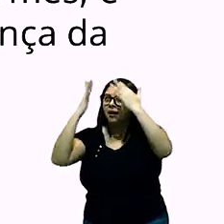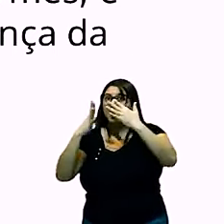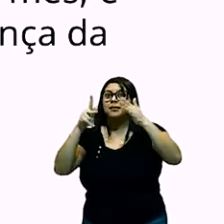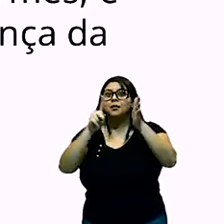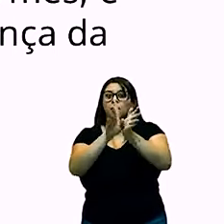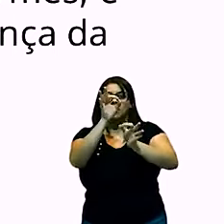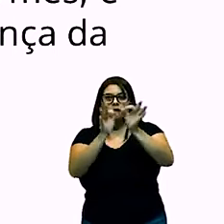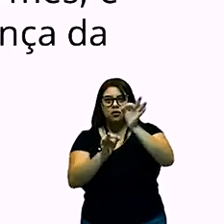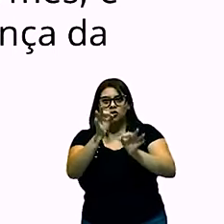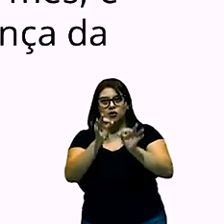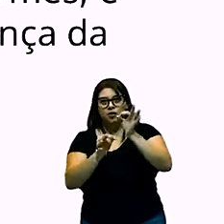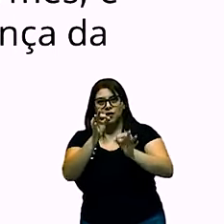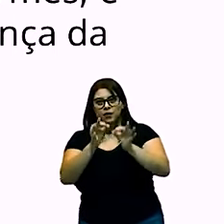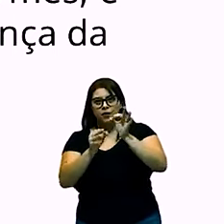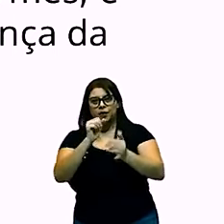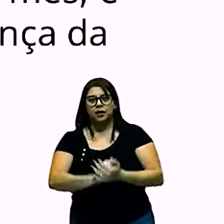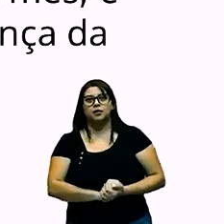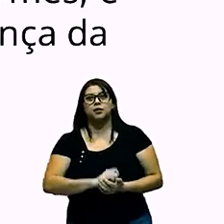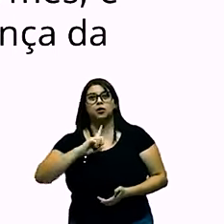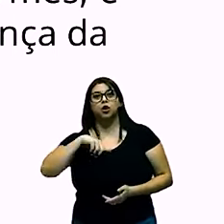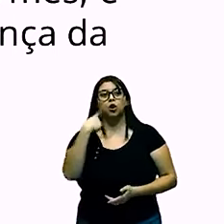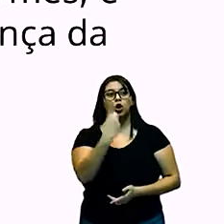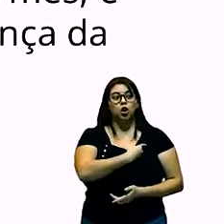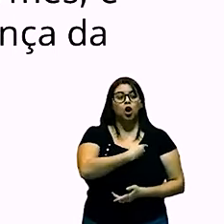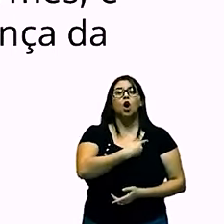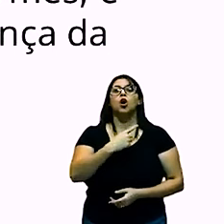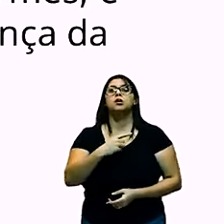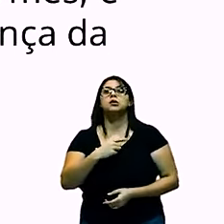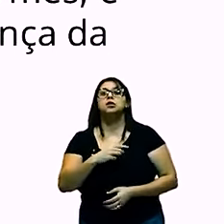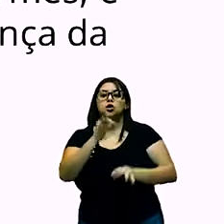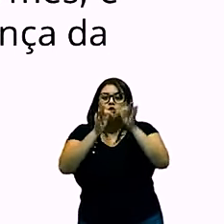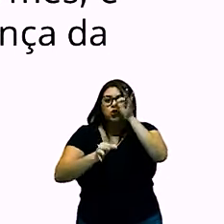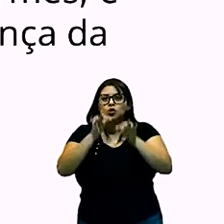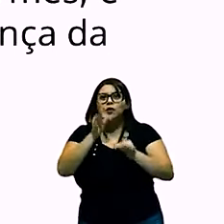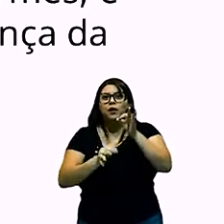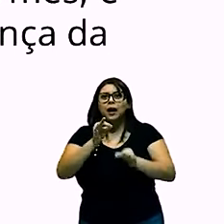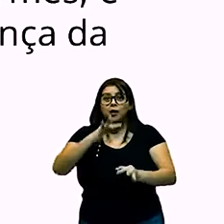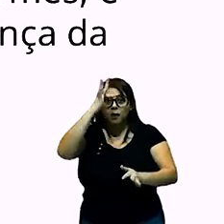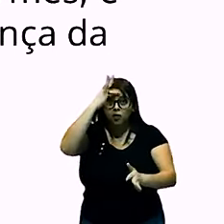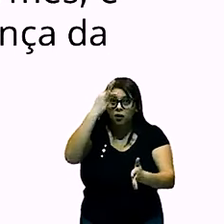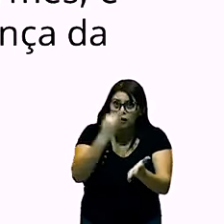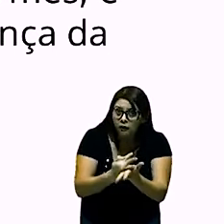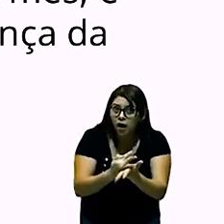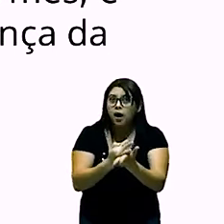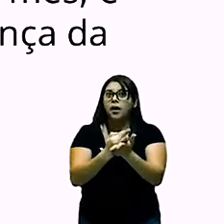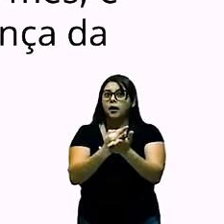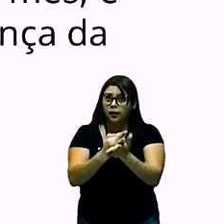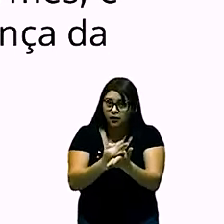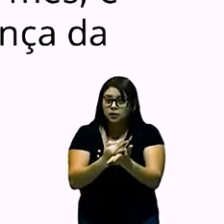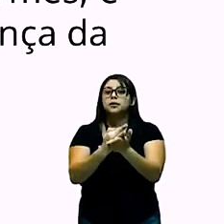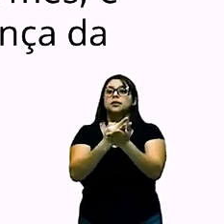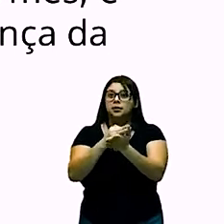Escrituras, que diz que somos justificados mediante a fé. Nós temos paz com Deus mediante a